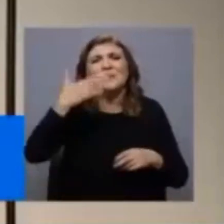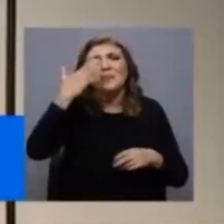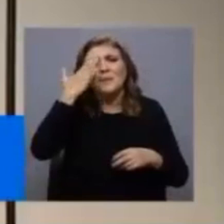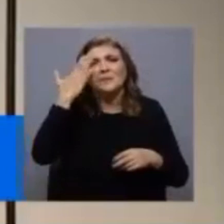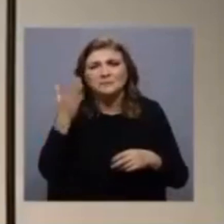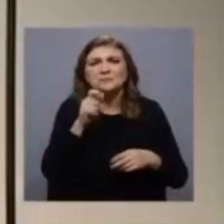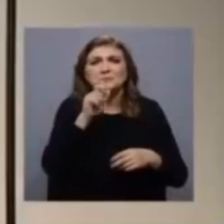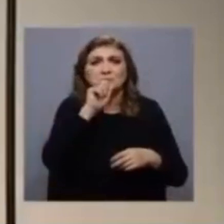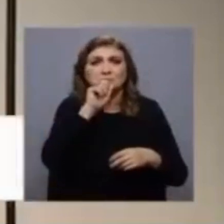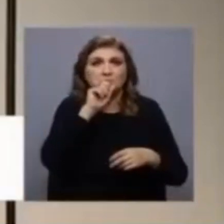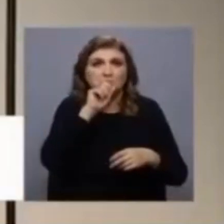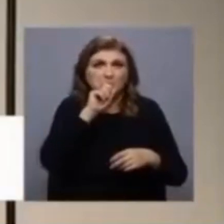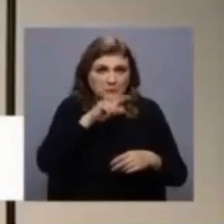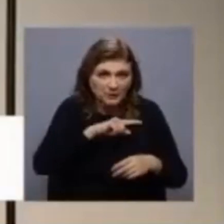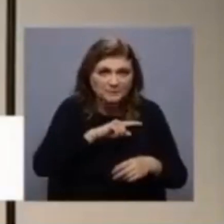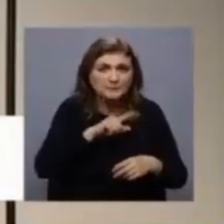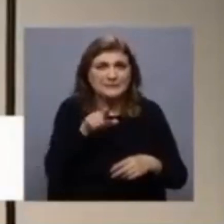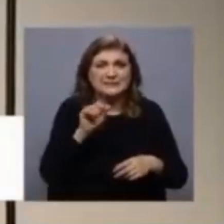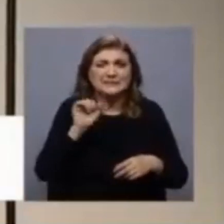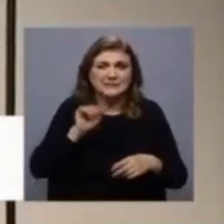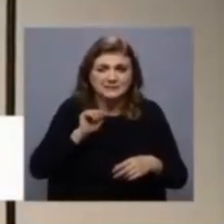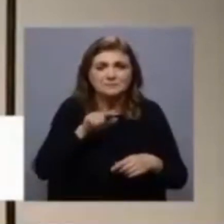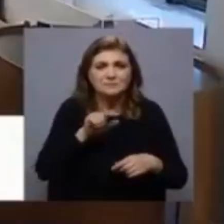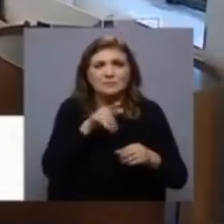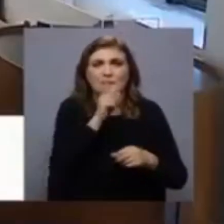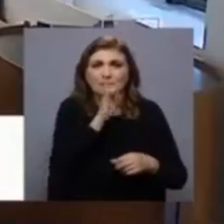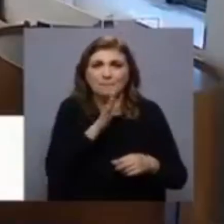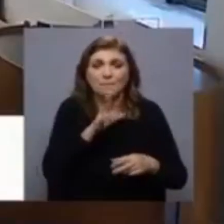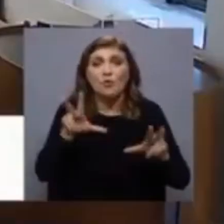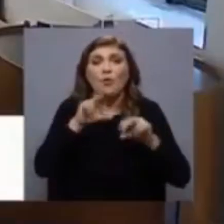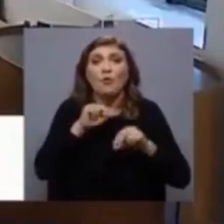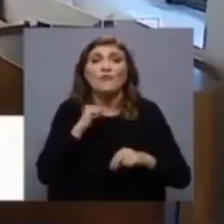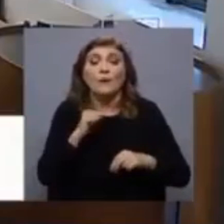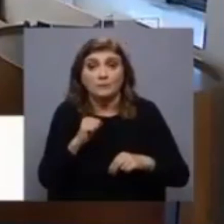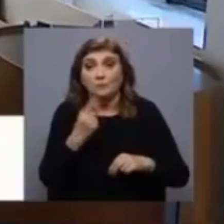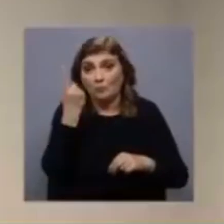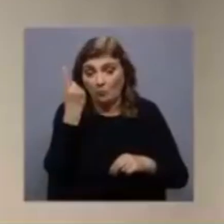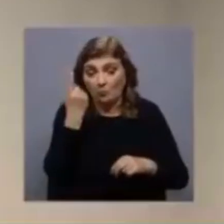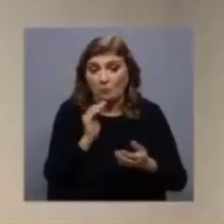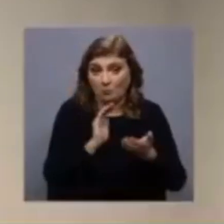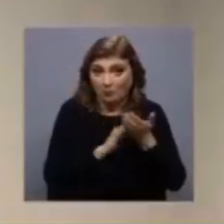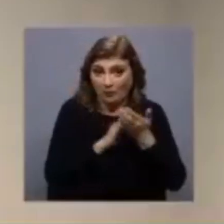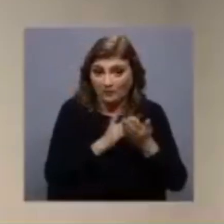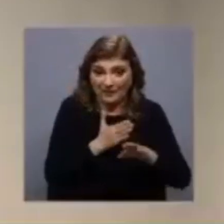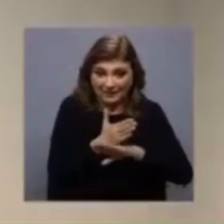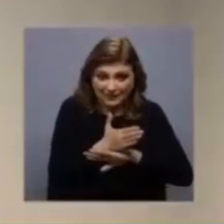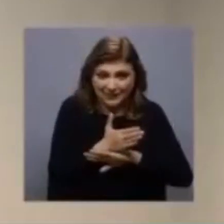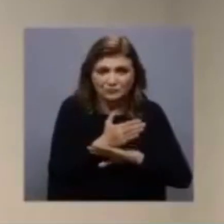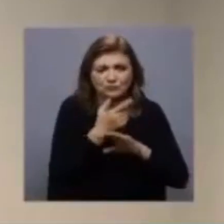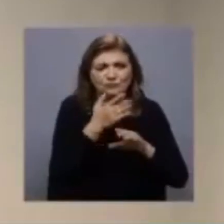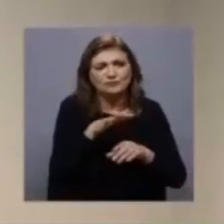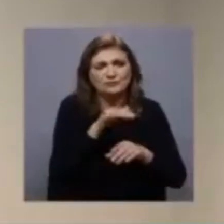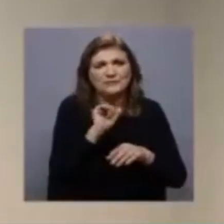poderão constituir, isso sim, indícios da prática de novos crimes. Uma prova obtida através de meios ilícitos é